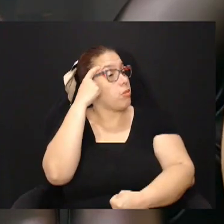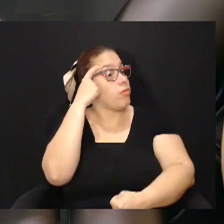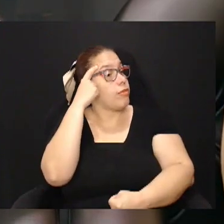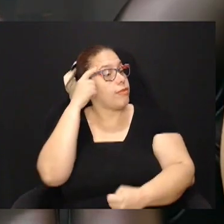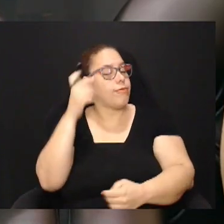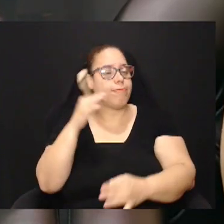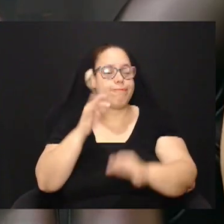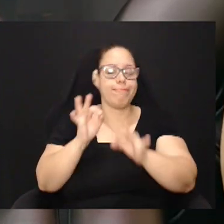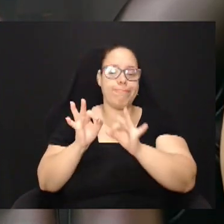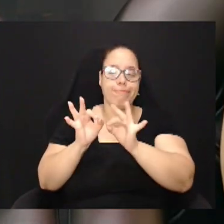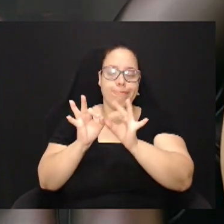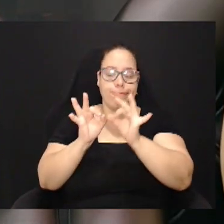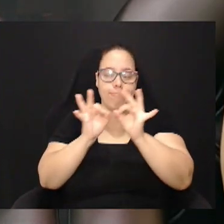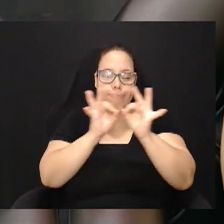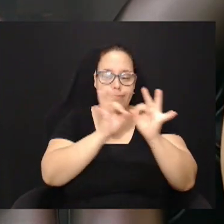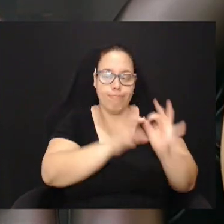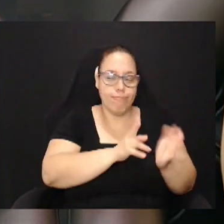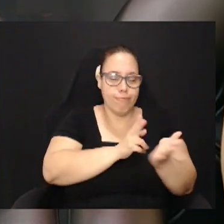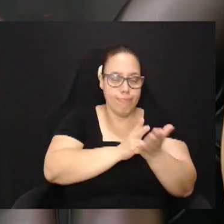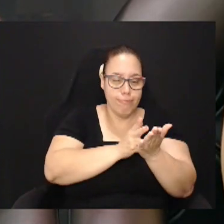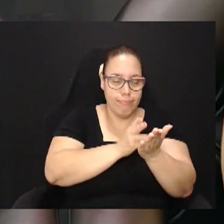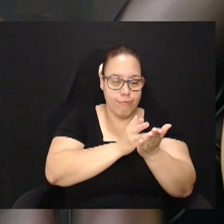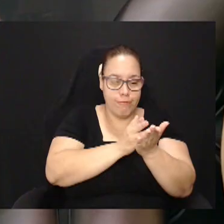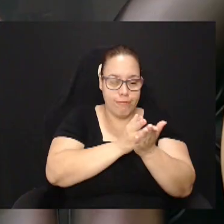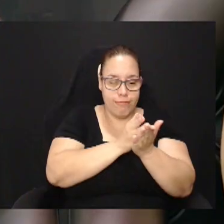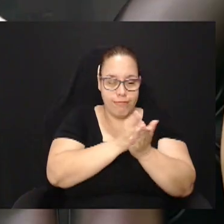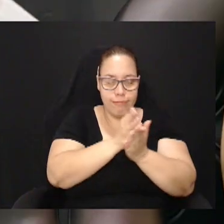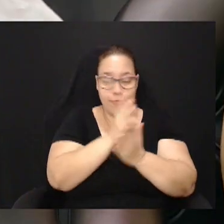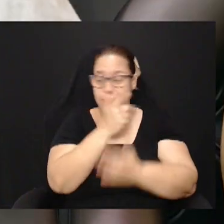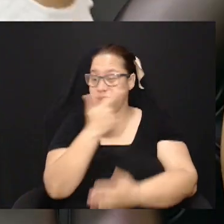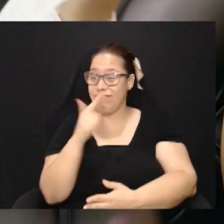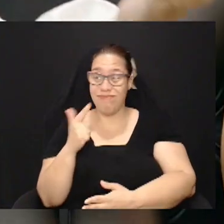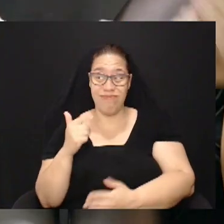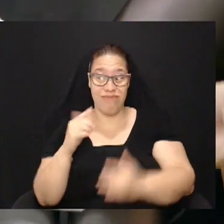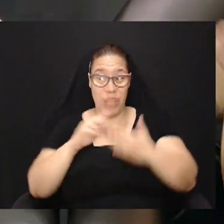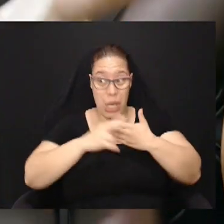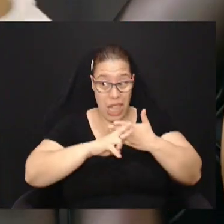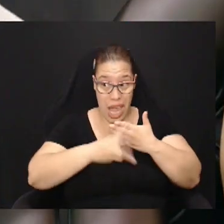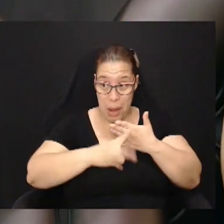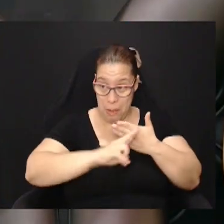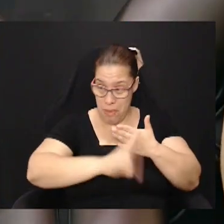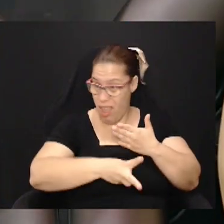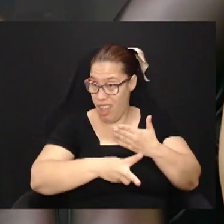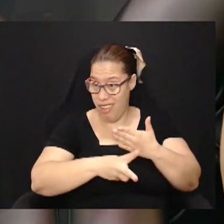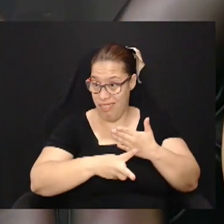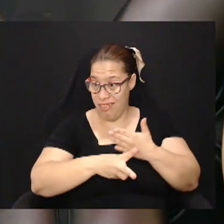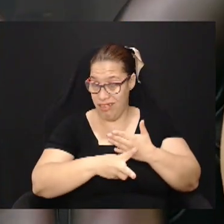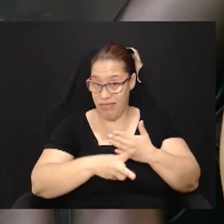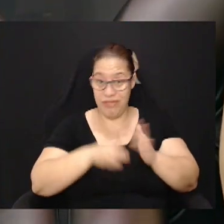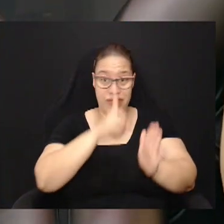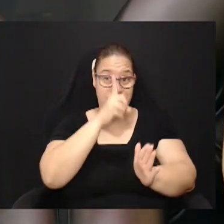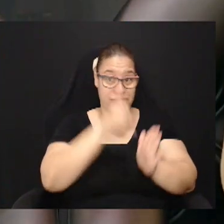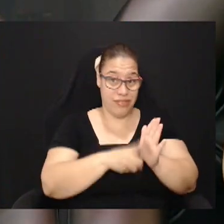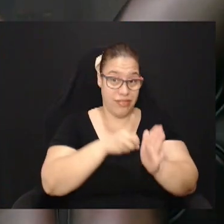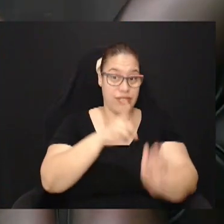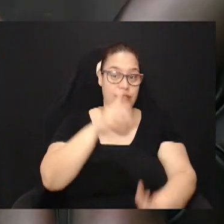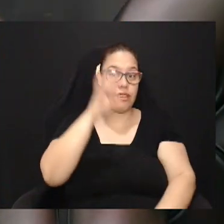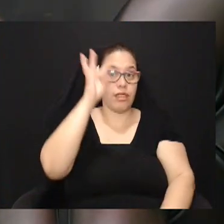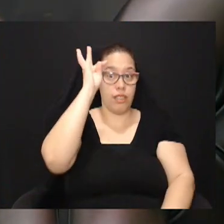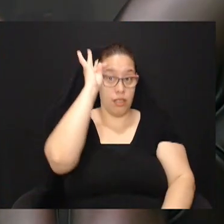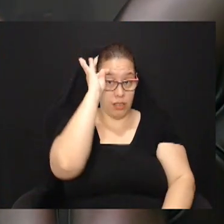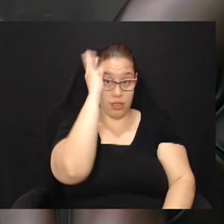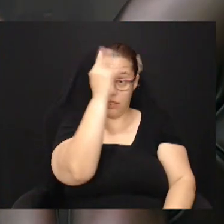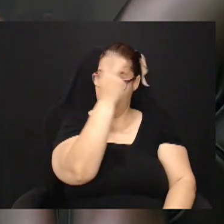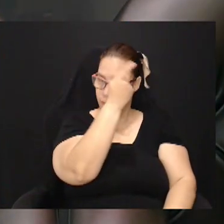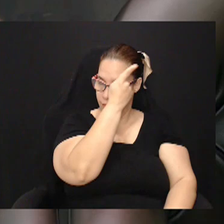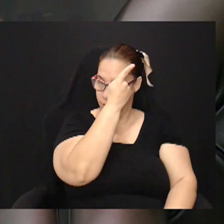contínua. Então, o quanto isso não está interferindo nos diagnósticos de TDAH, o quanto